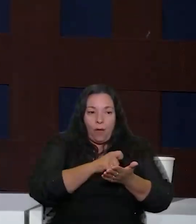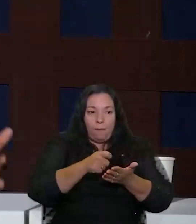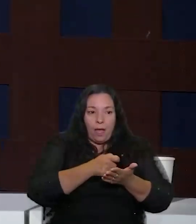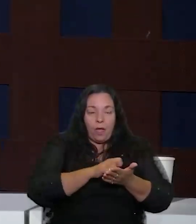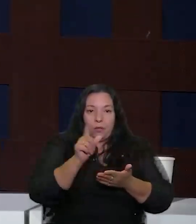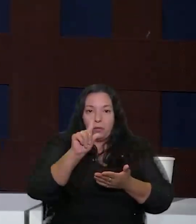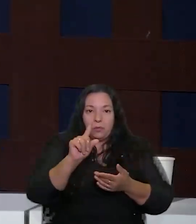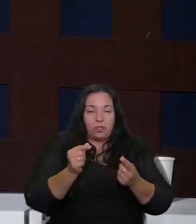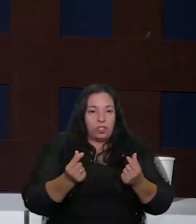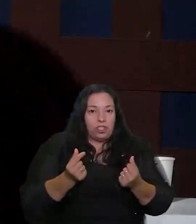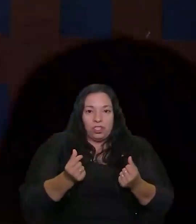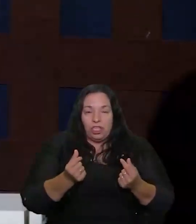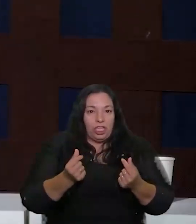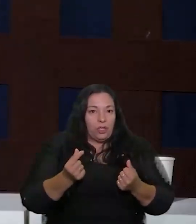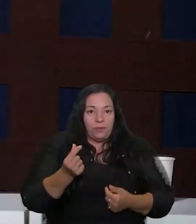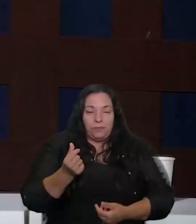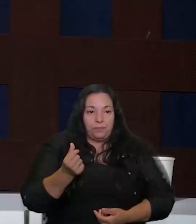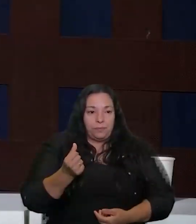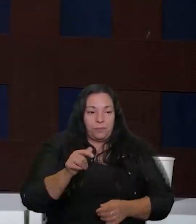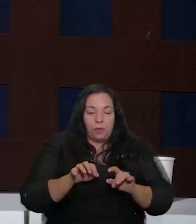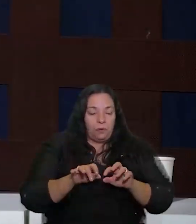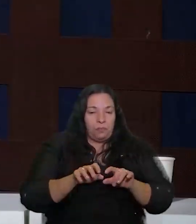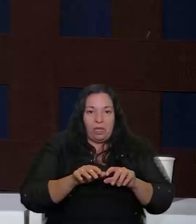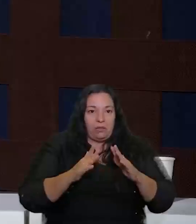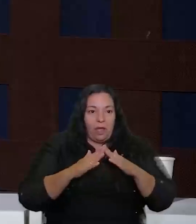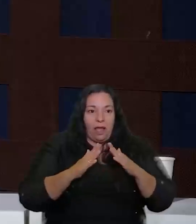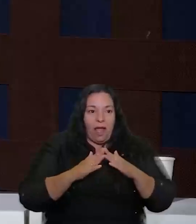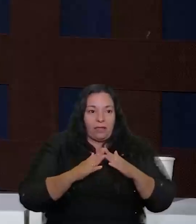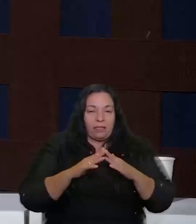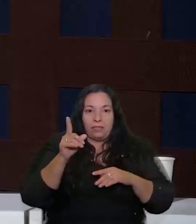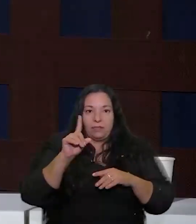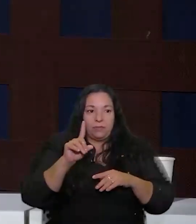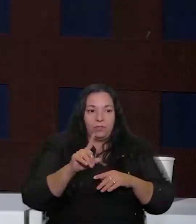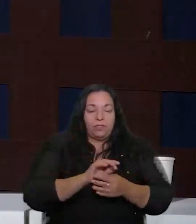tinha dinheiro para ter computador em casa, né, e não tinha lan